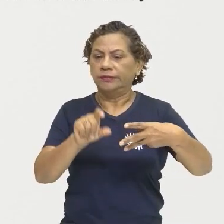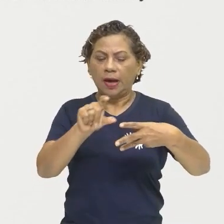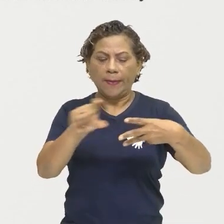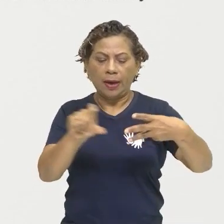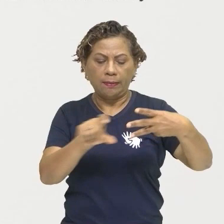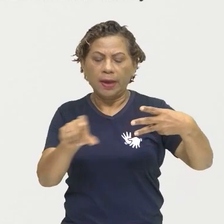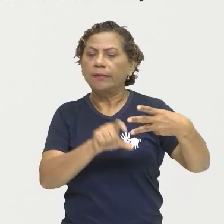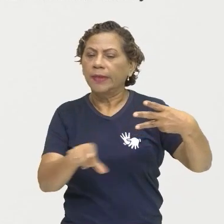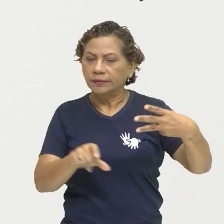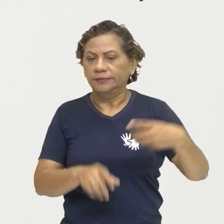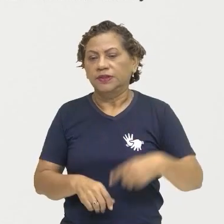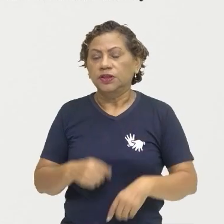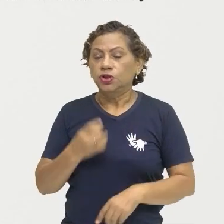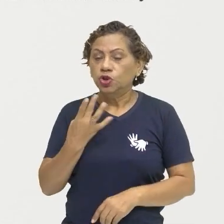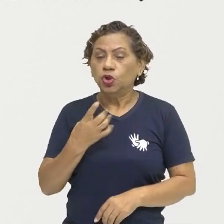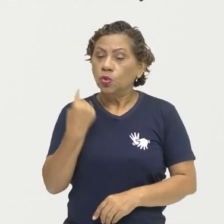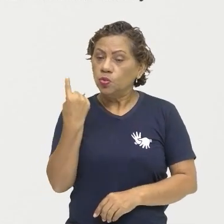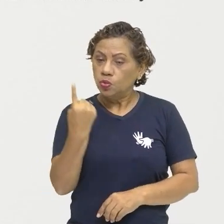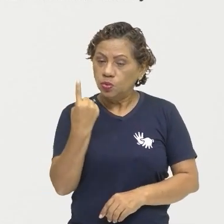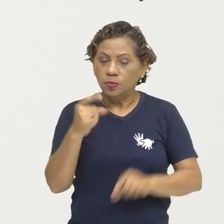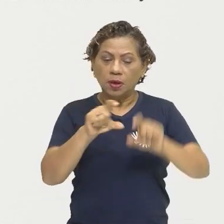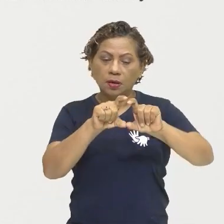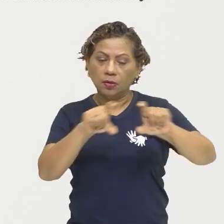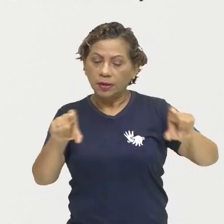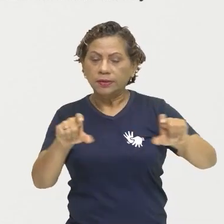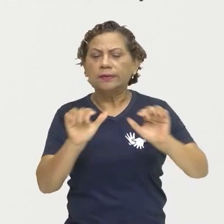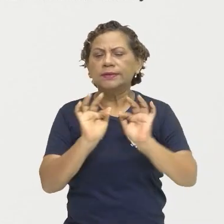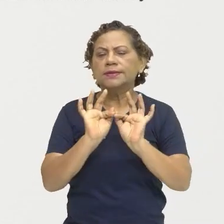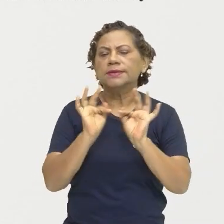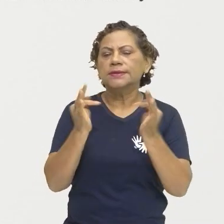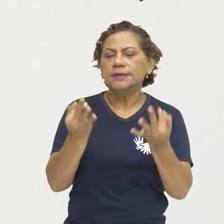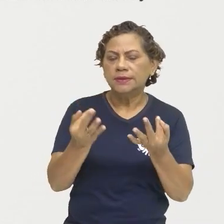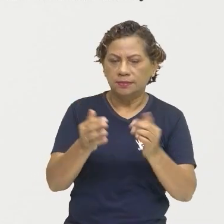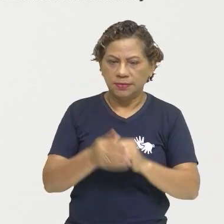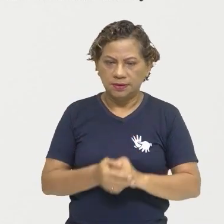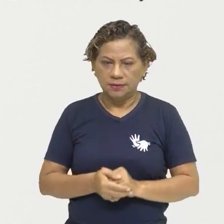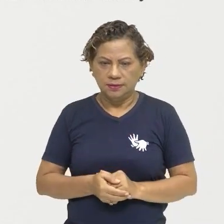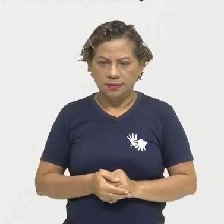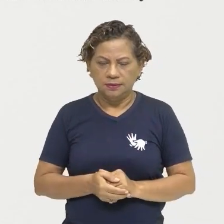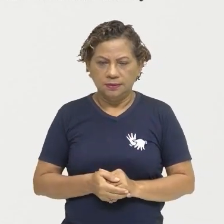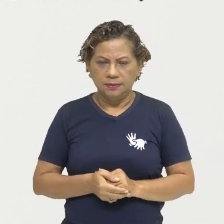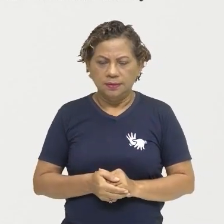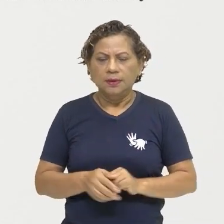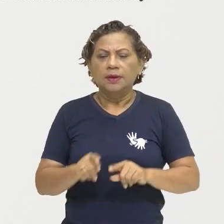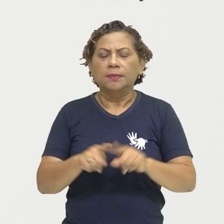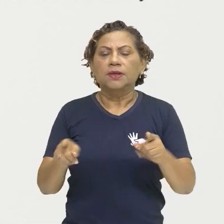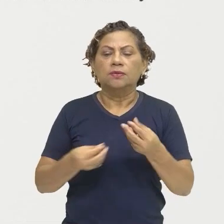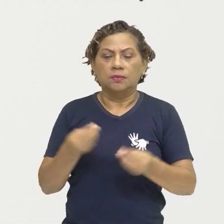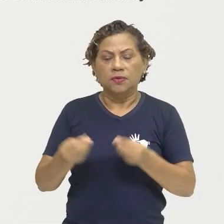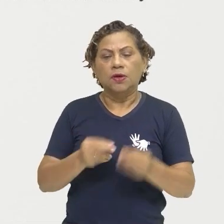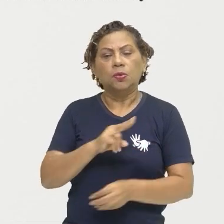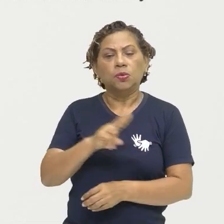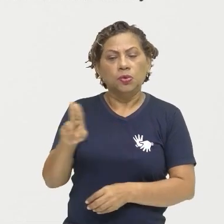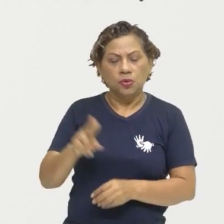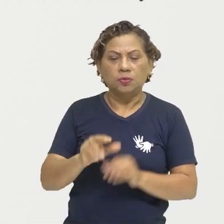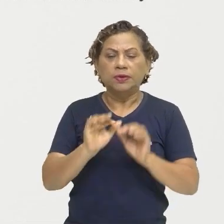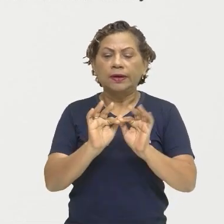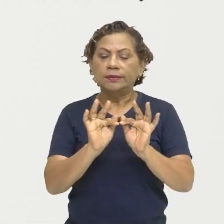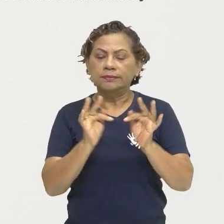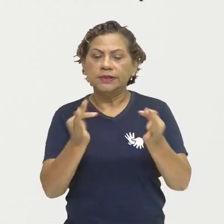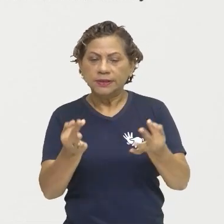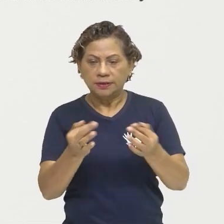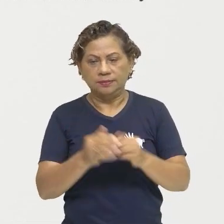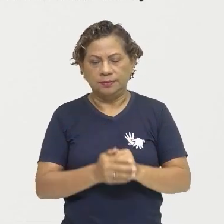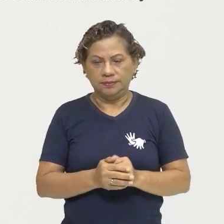período que possui uma única oração? Período simples. Qual é o nome dessa oração do período simples? É a oração